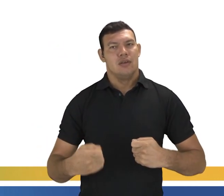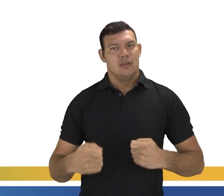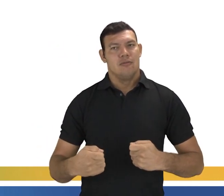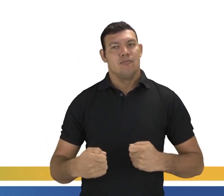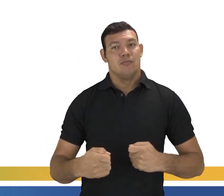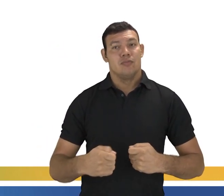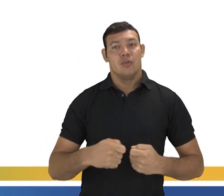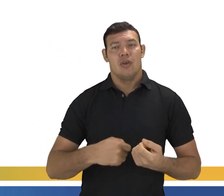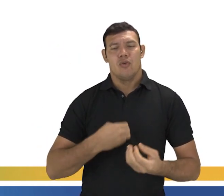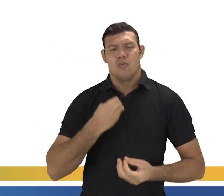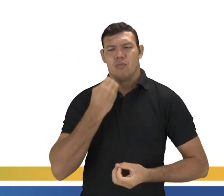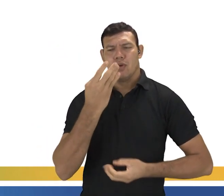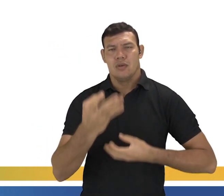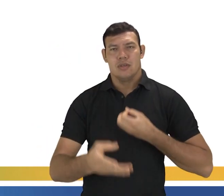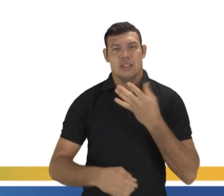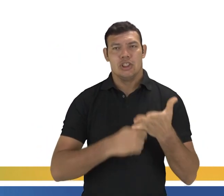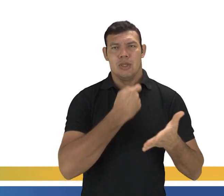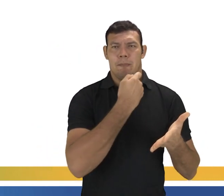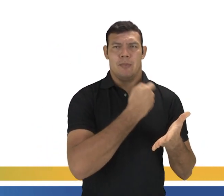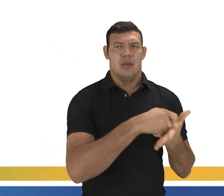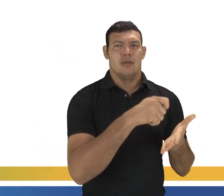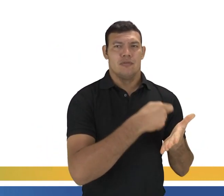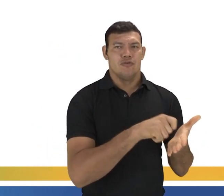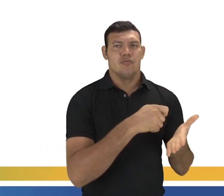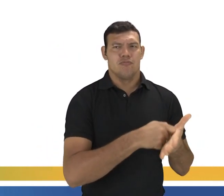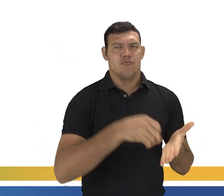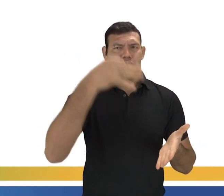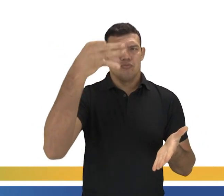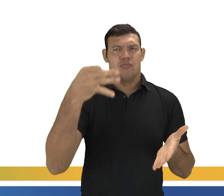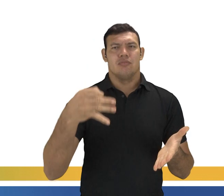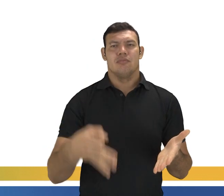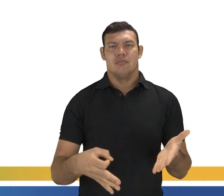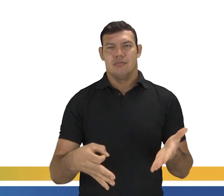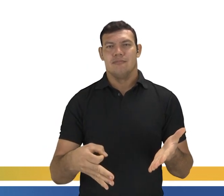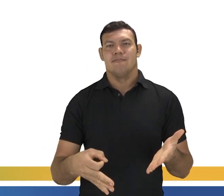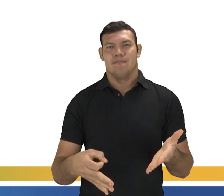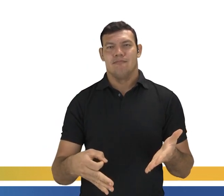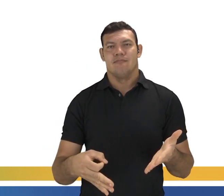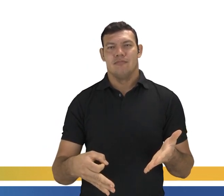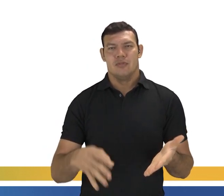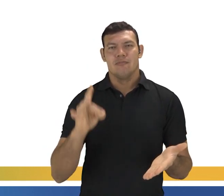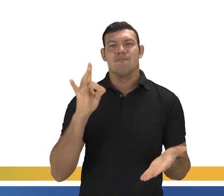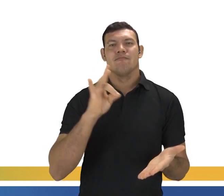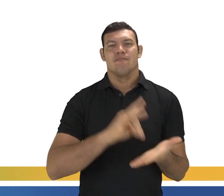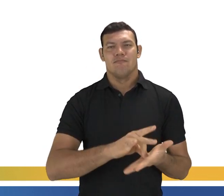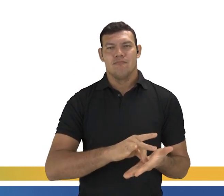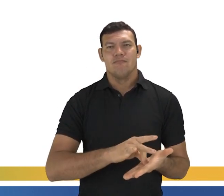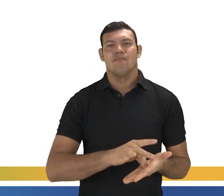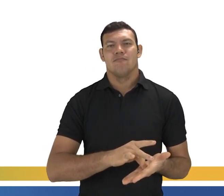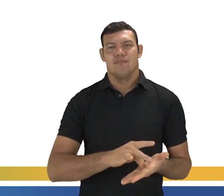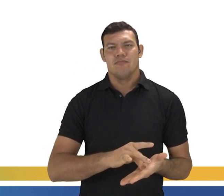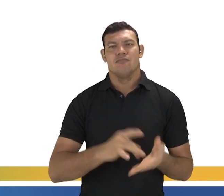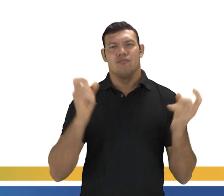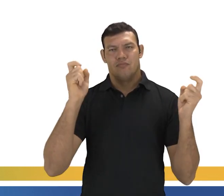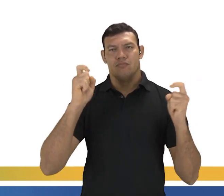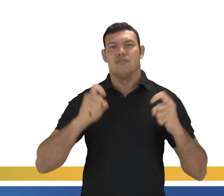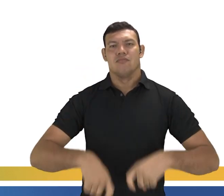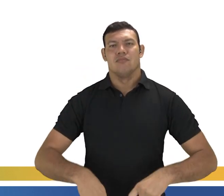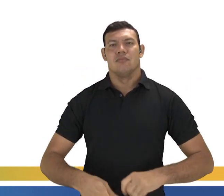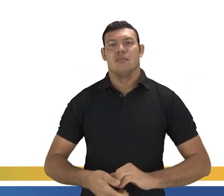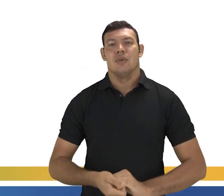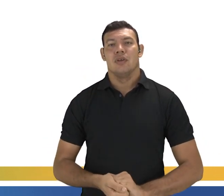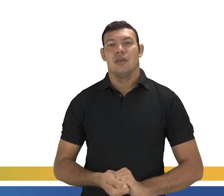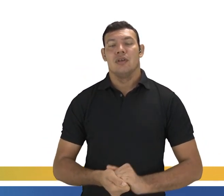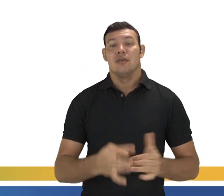bons argumentos, para que a sua tese seja, então, validada, seja dada como verdadeira, como possível. O